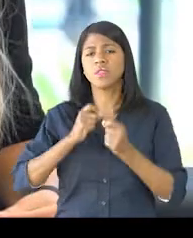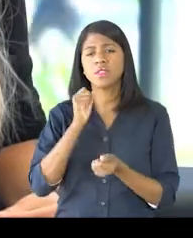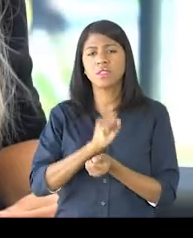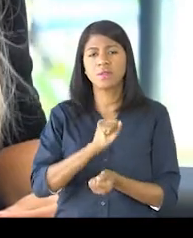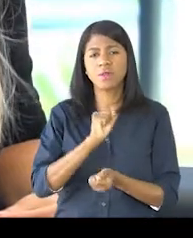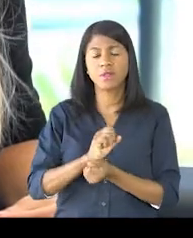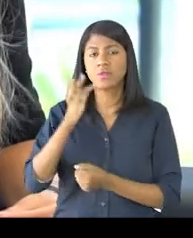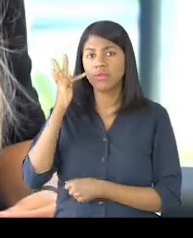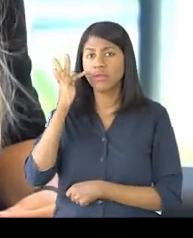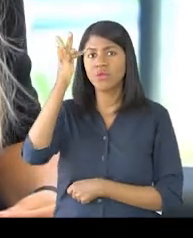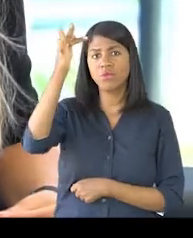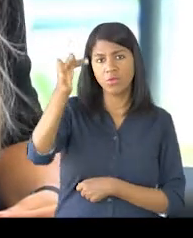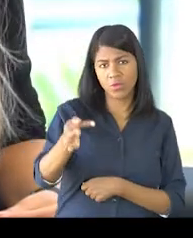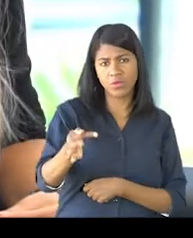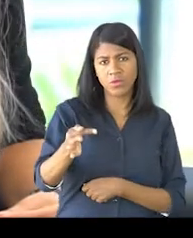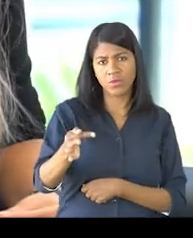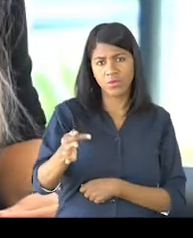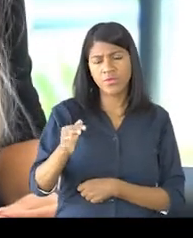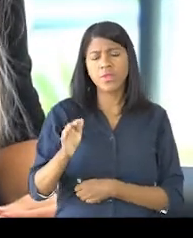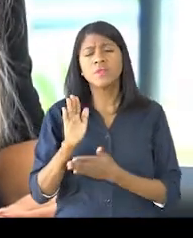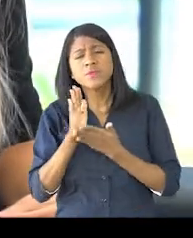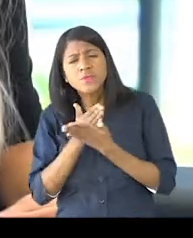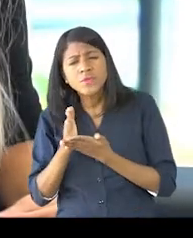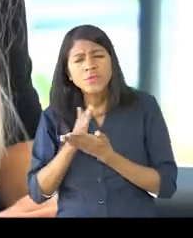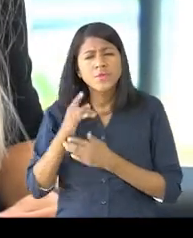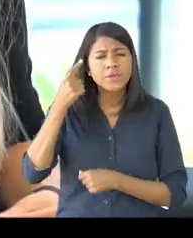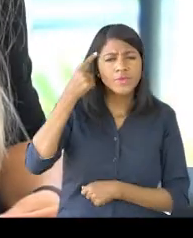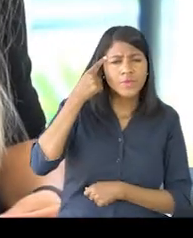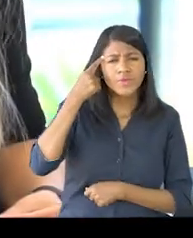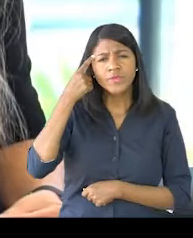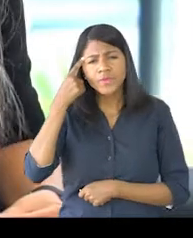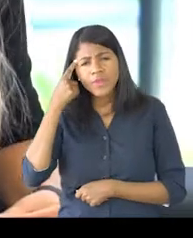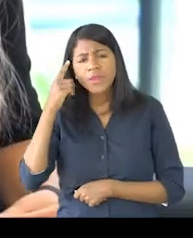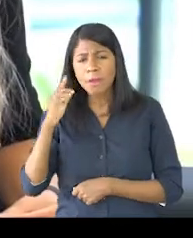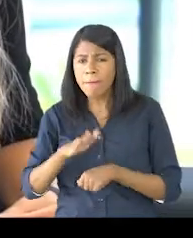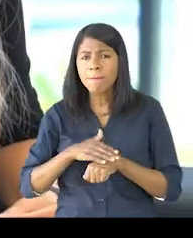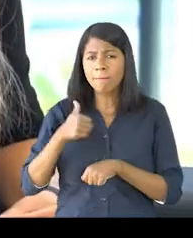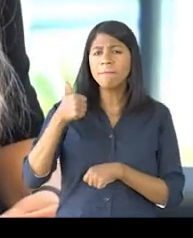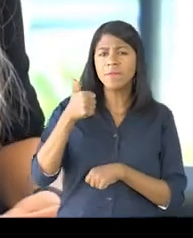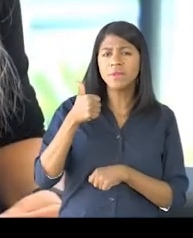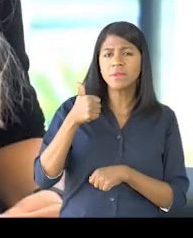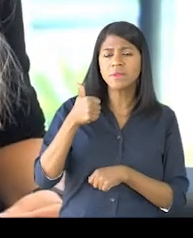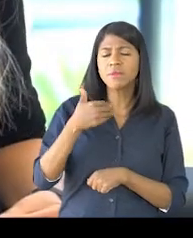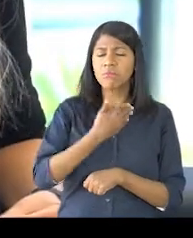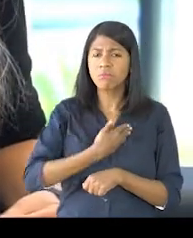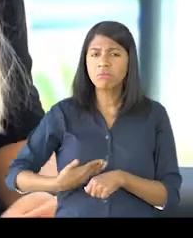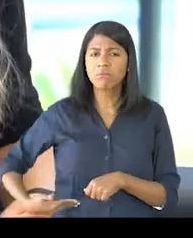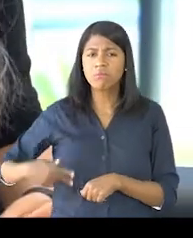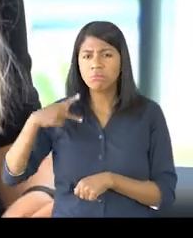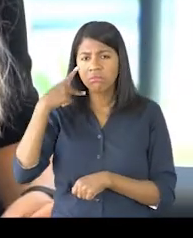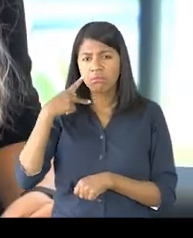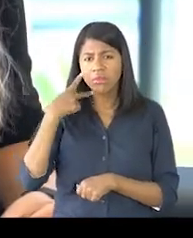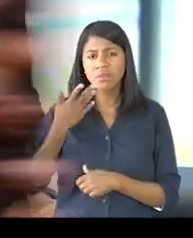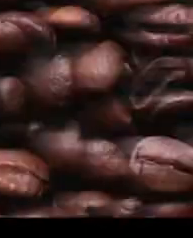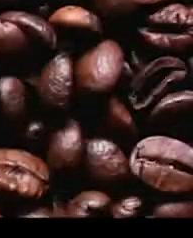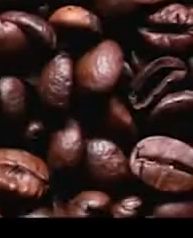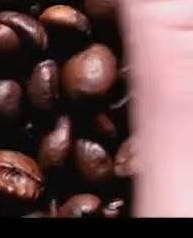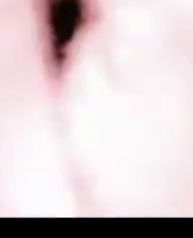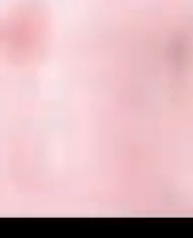projeto grandioso, importantíssimo e que vai mudar muitas vidas das mulheres